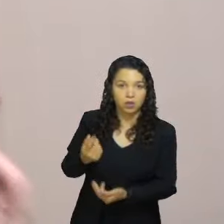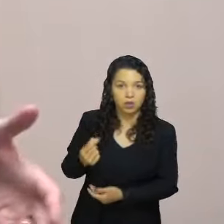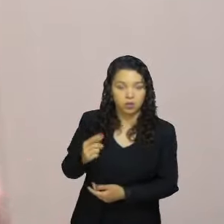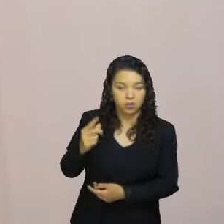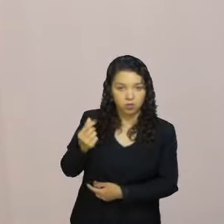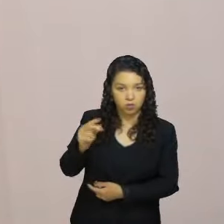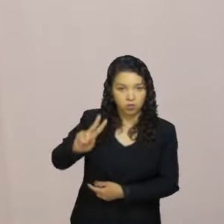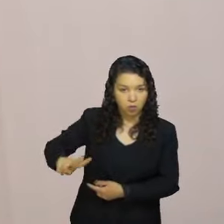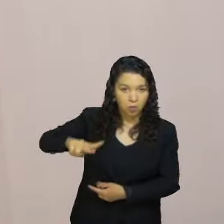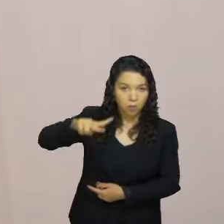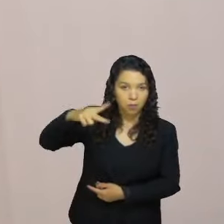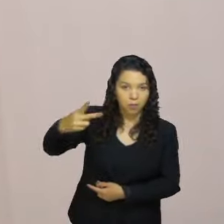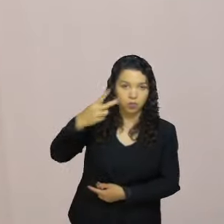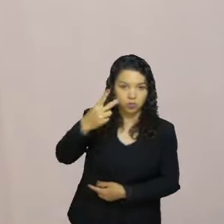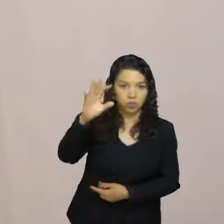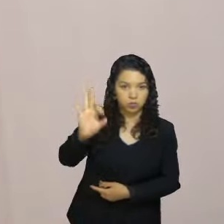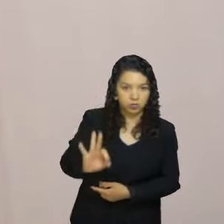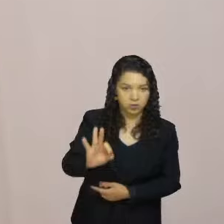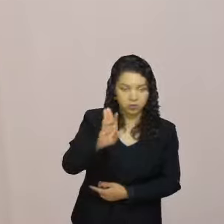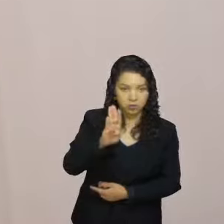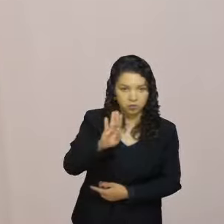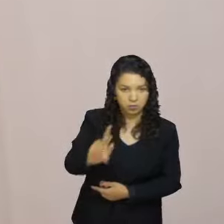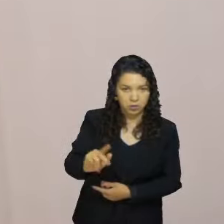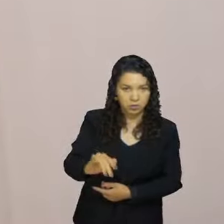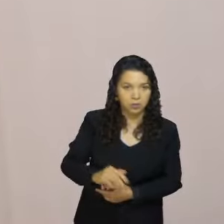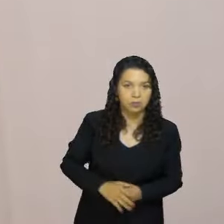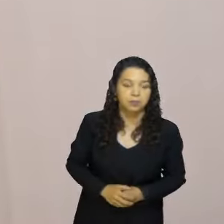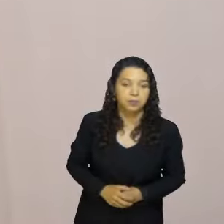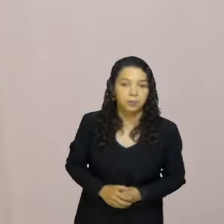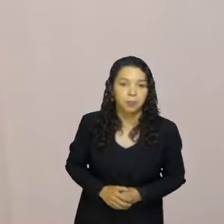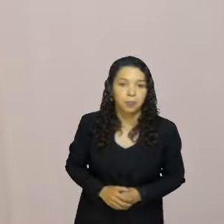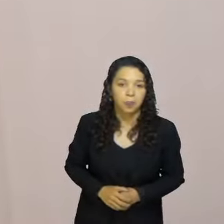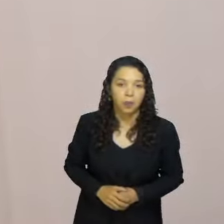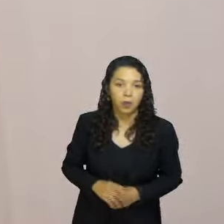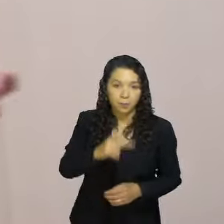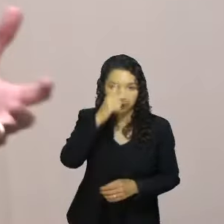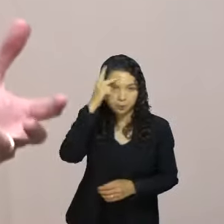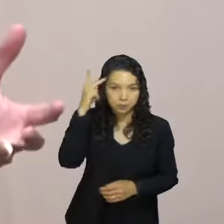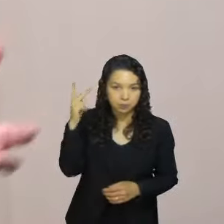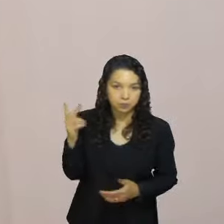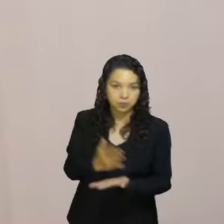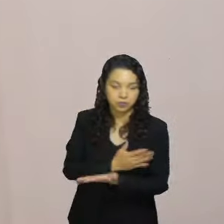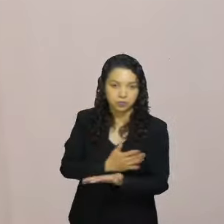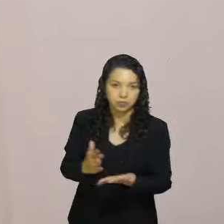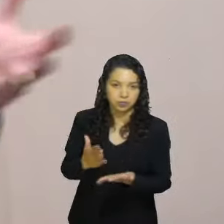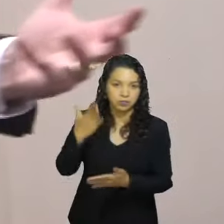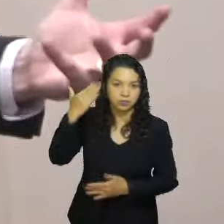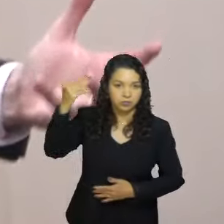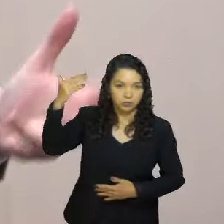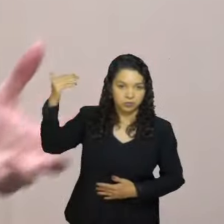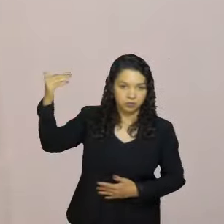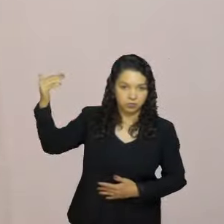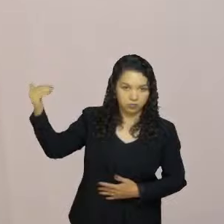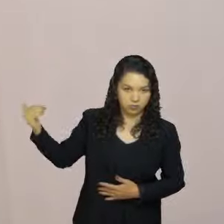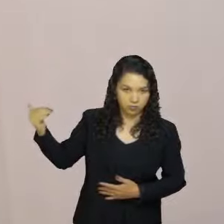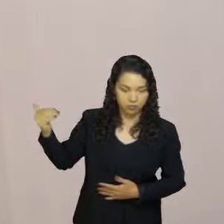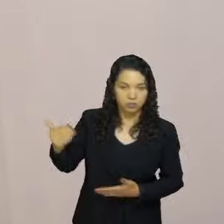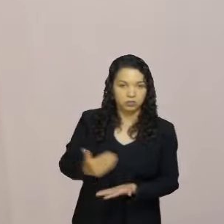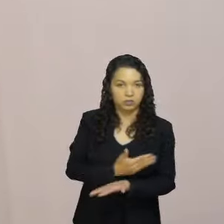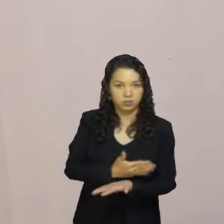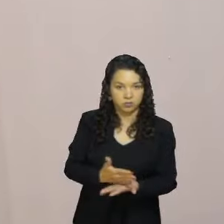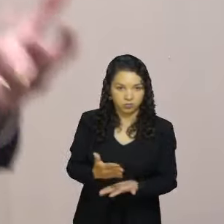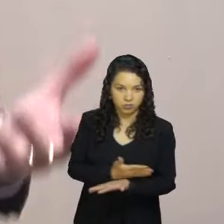PIB, 2% do PIB. E aí tem pessoas ditas celebridades ou subcelebridades,